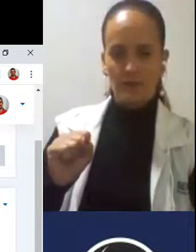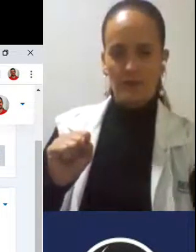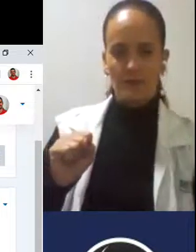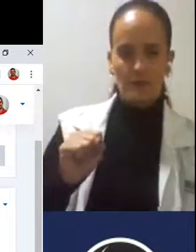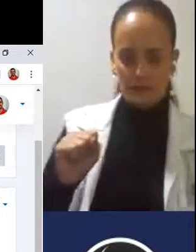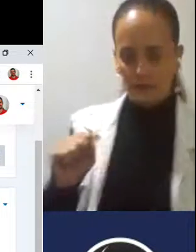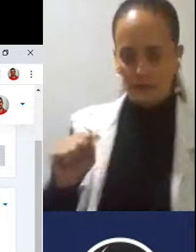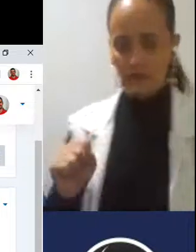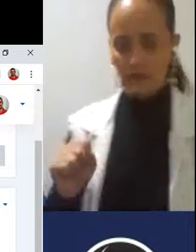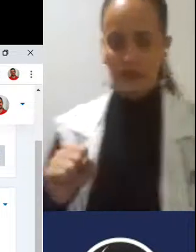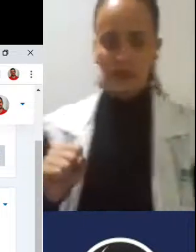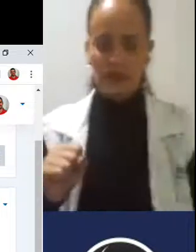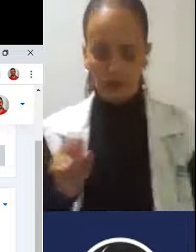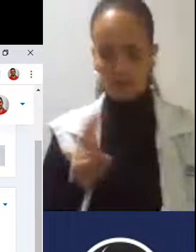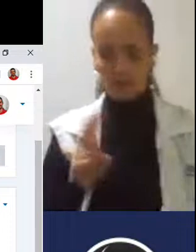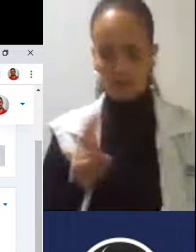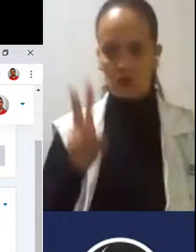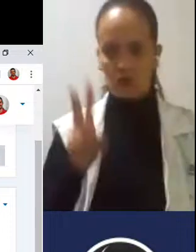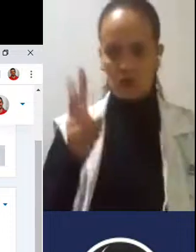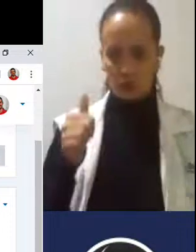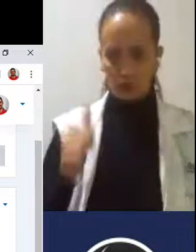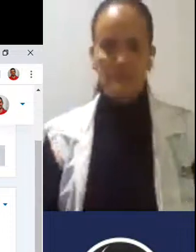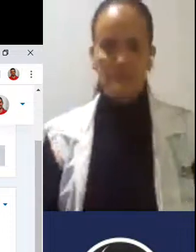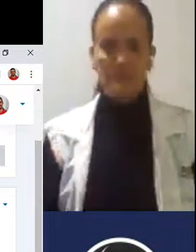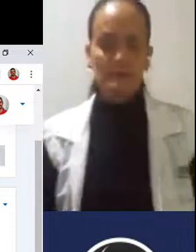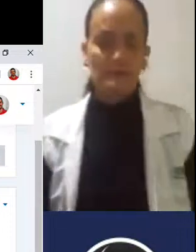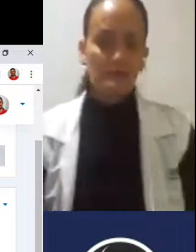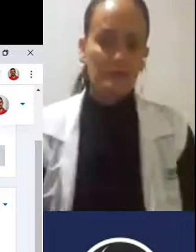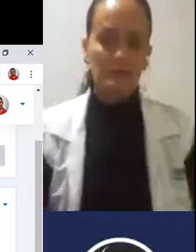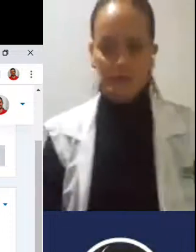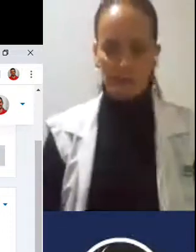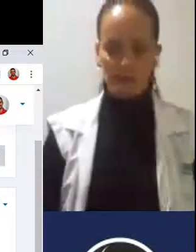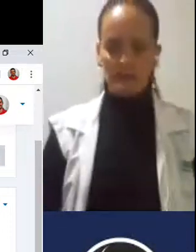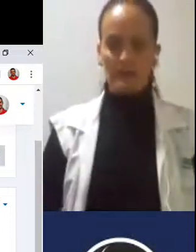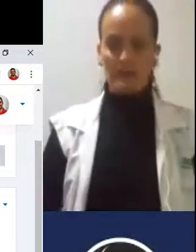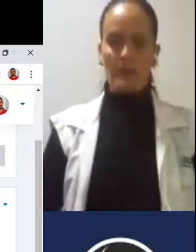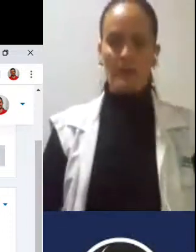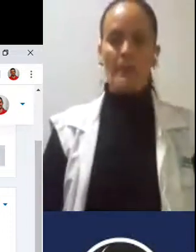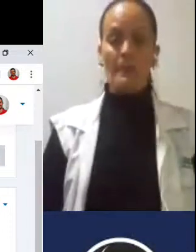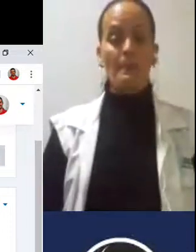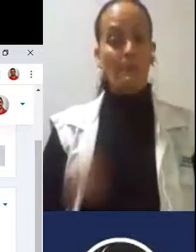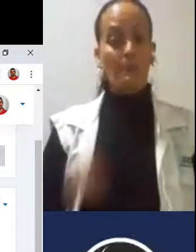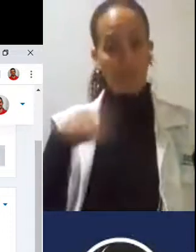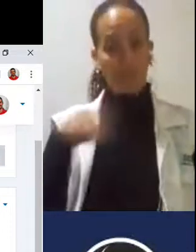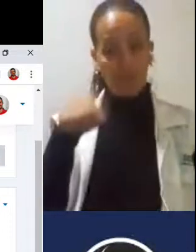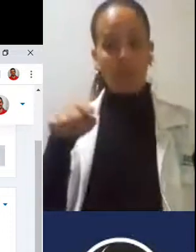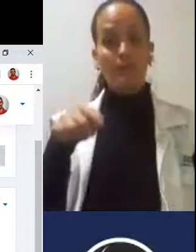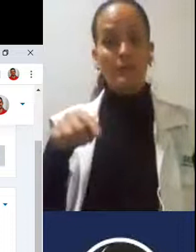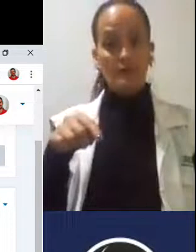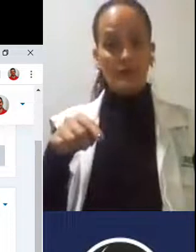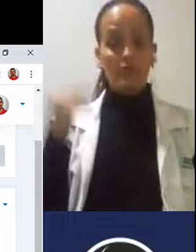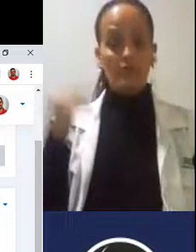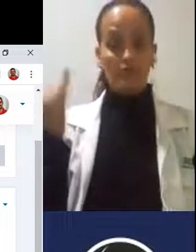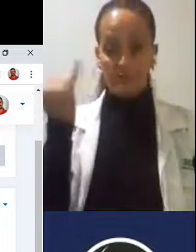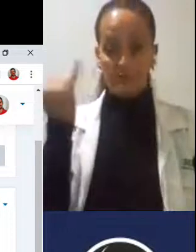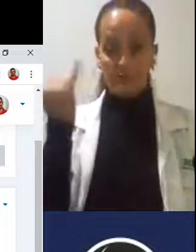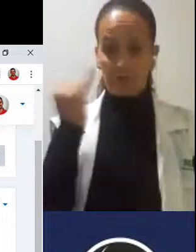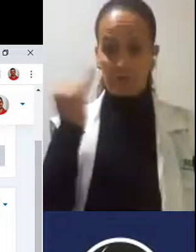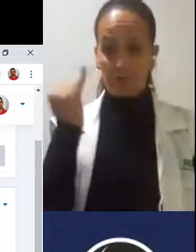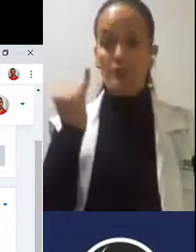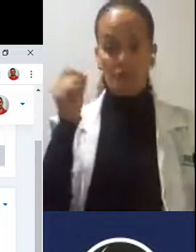Pode. Ah, beleza. Então, bora lá. Gente, é importante vocês se atentarem, porque